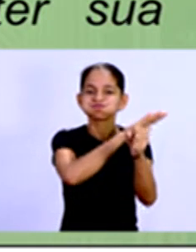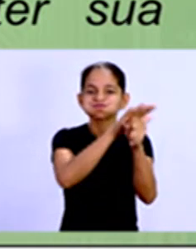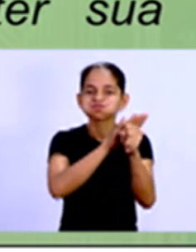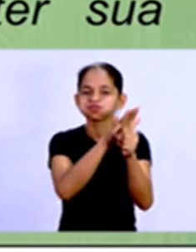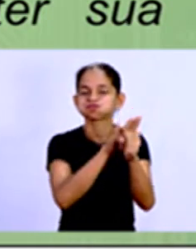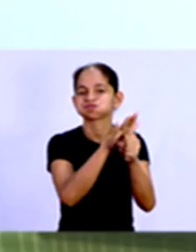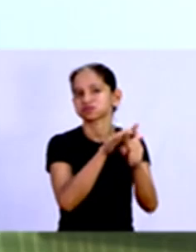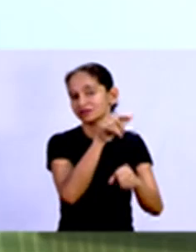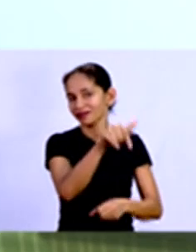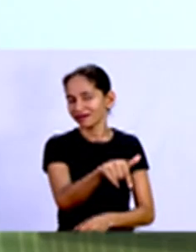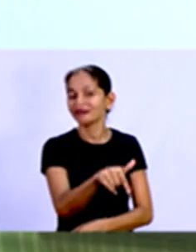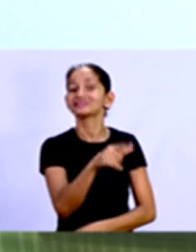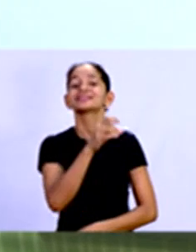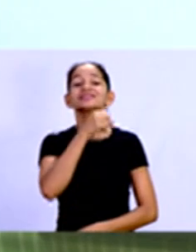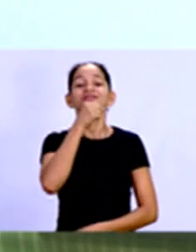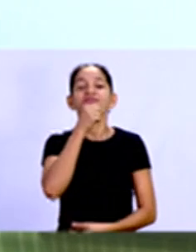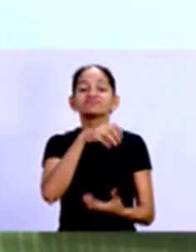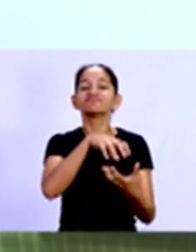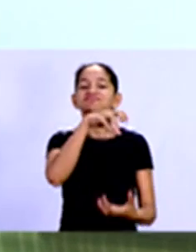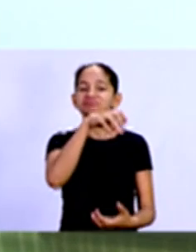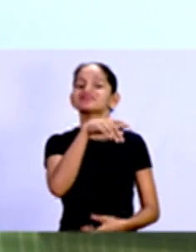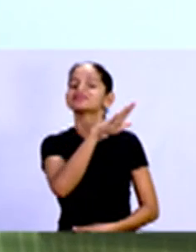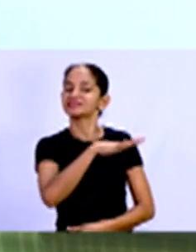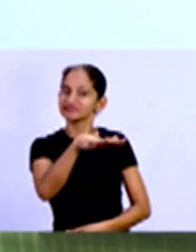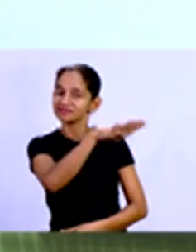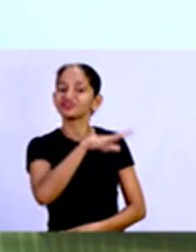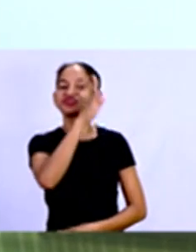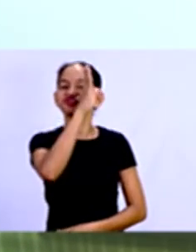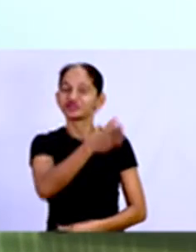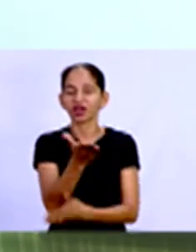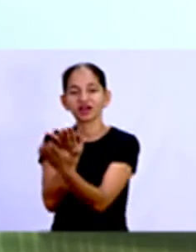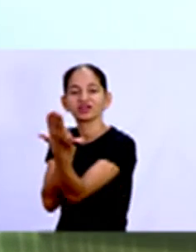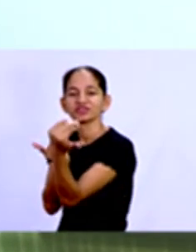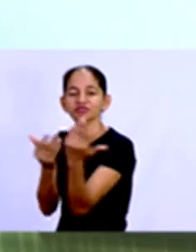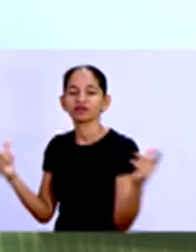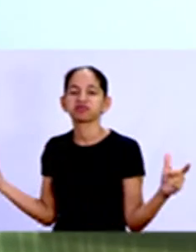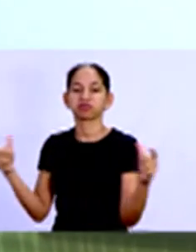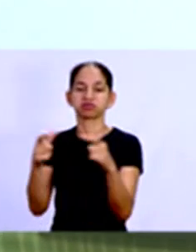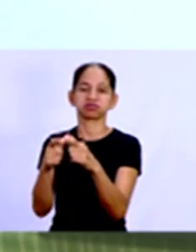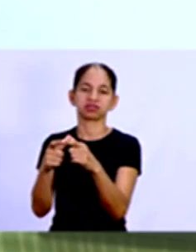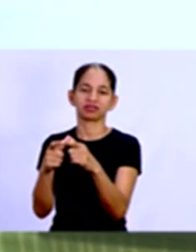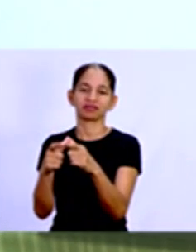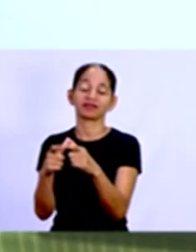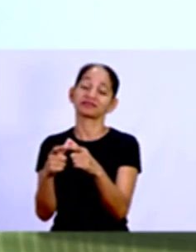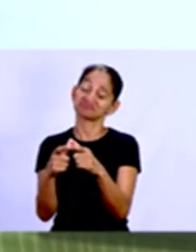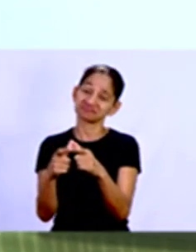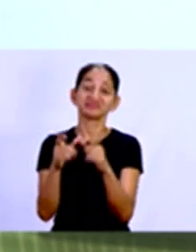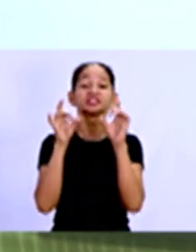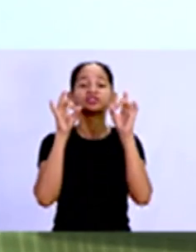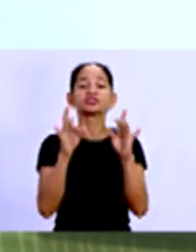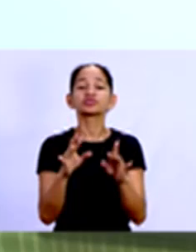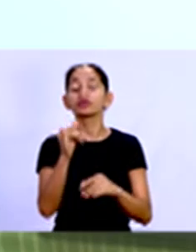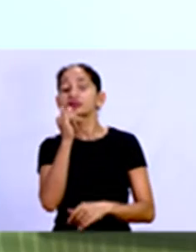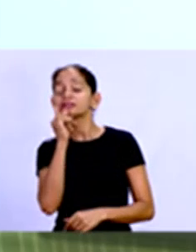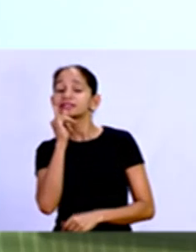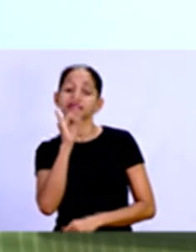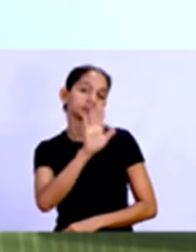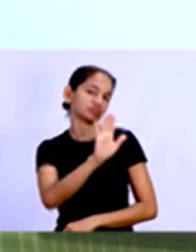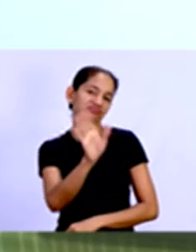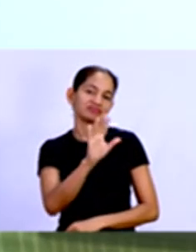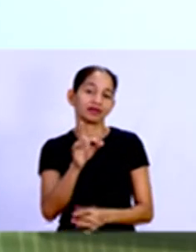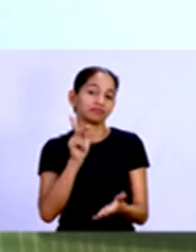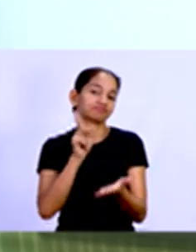o quanto que nós teremos de idosos em 2050. Isso é só uma expectativa, né?